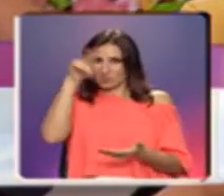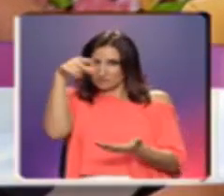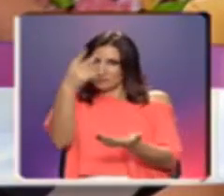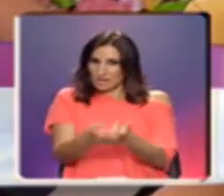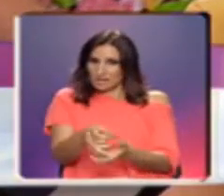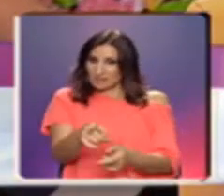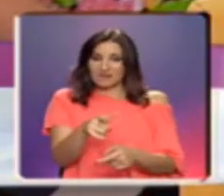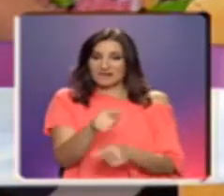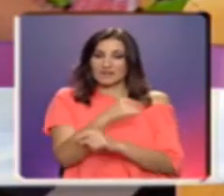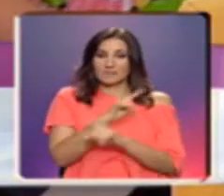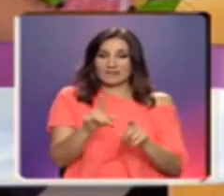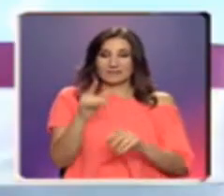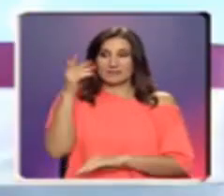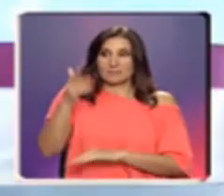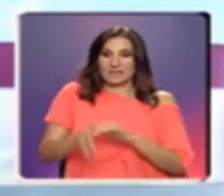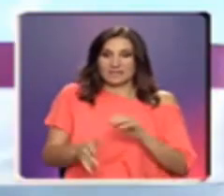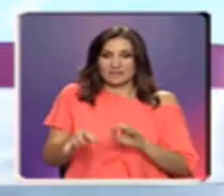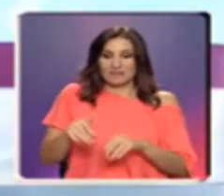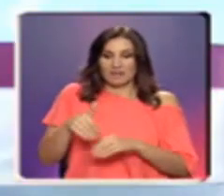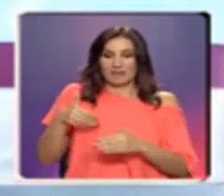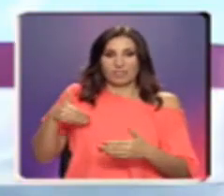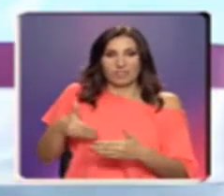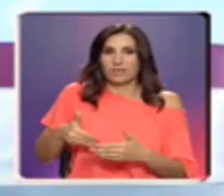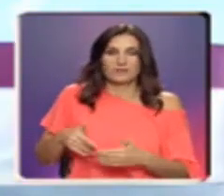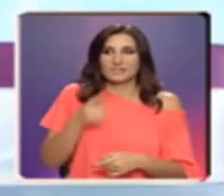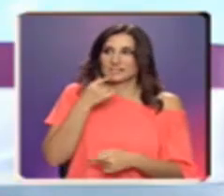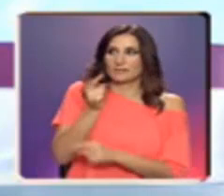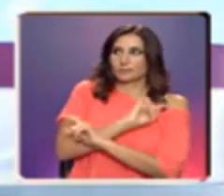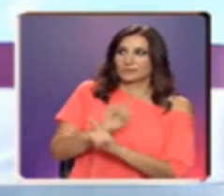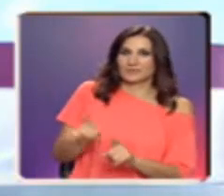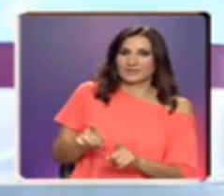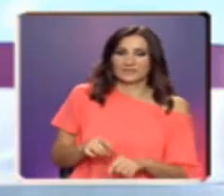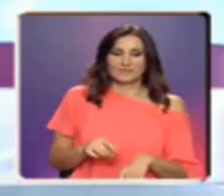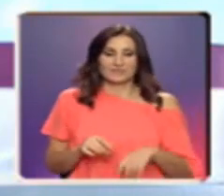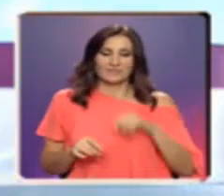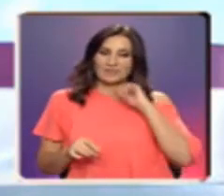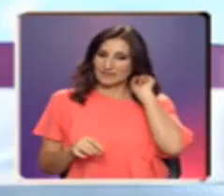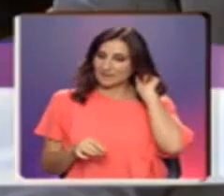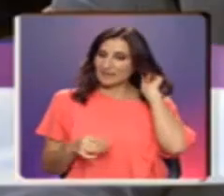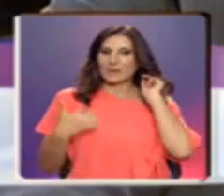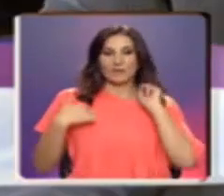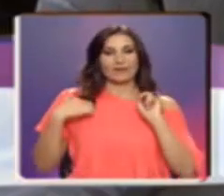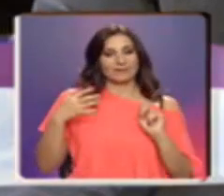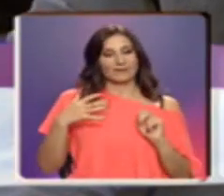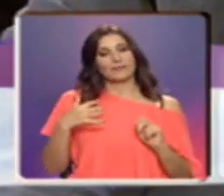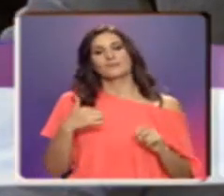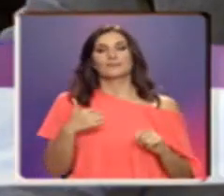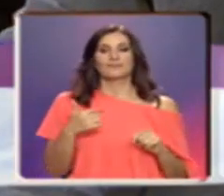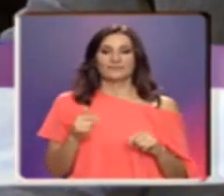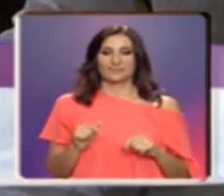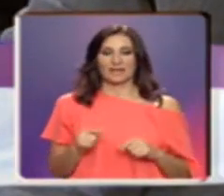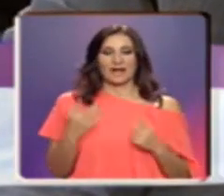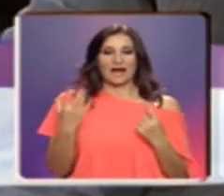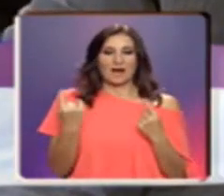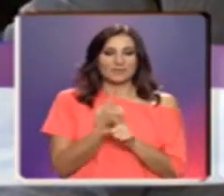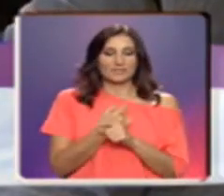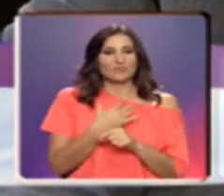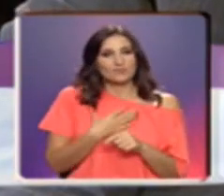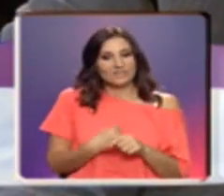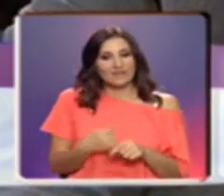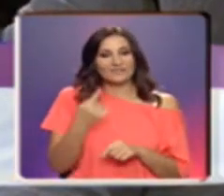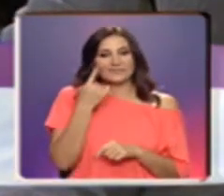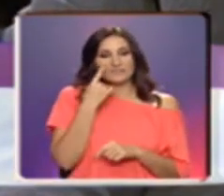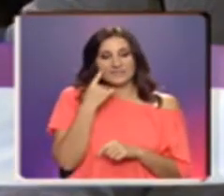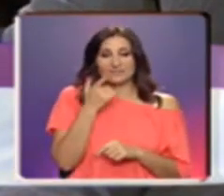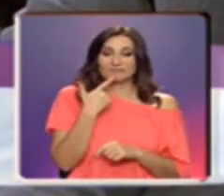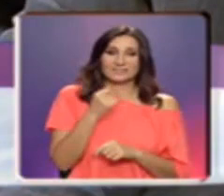Não me deixaram, à última da hora não me deixaram assistir. Não foi por absolutamente nada, porque queria e algo que gostava de ter feito e